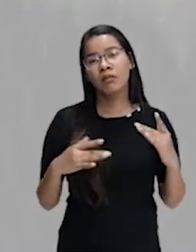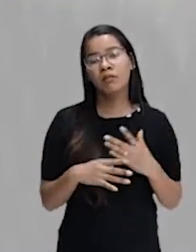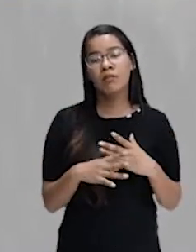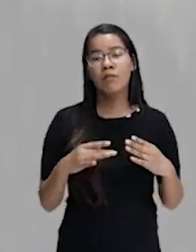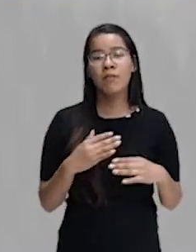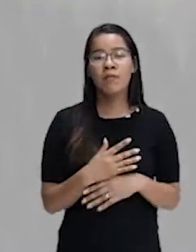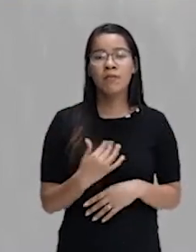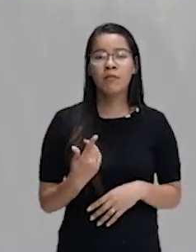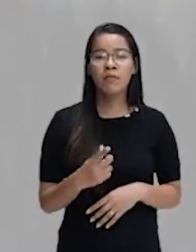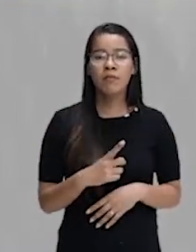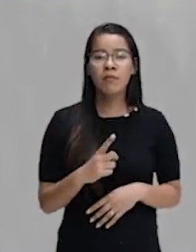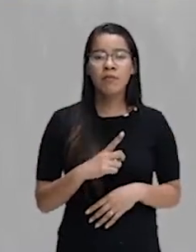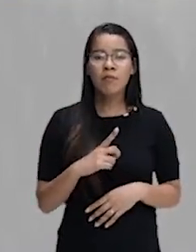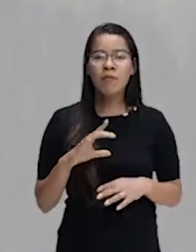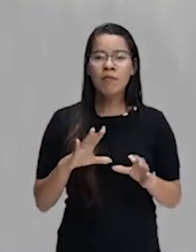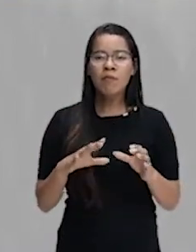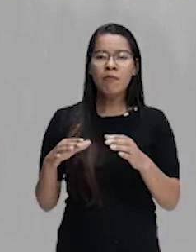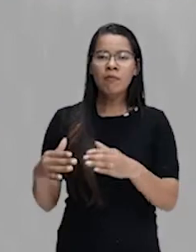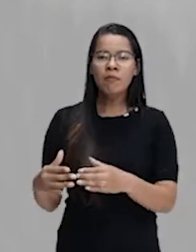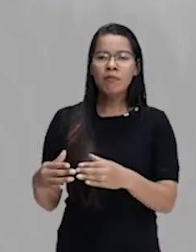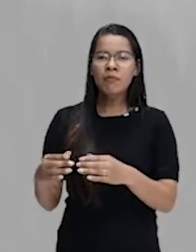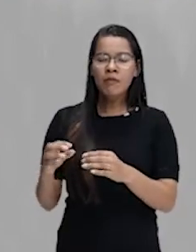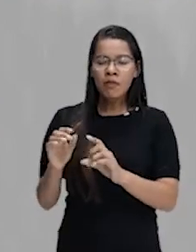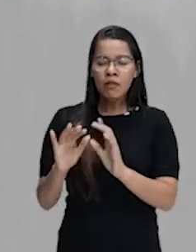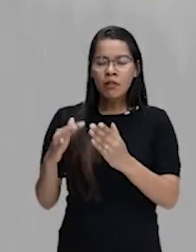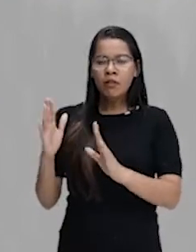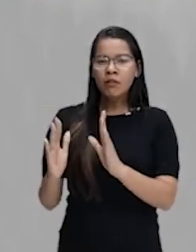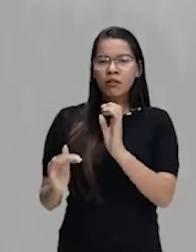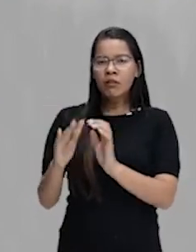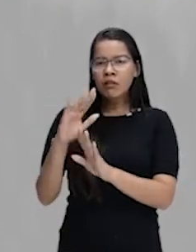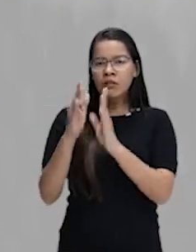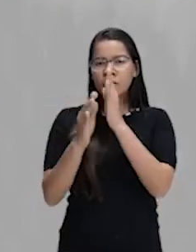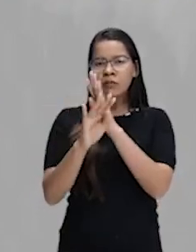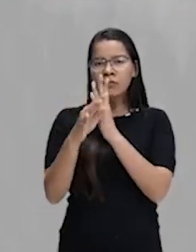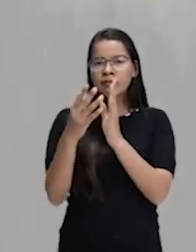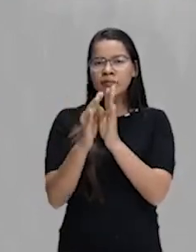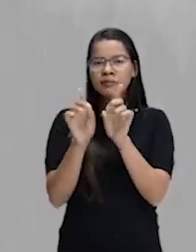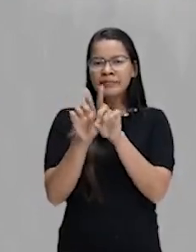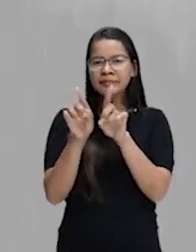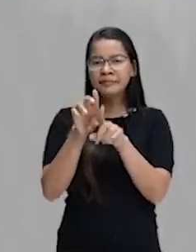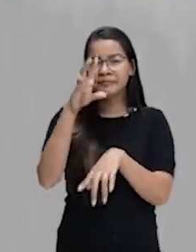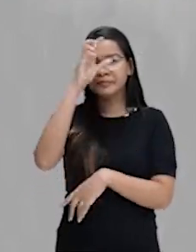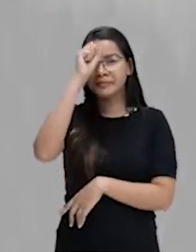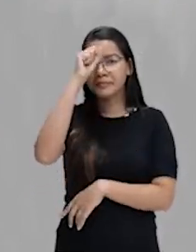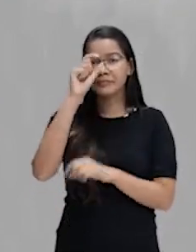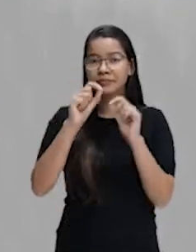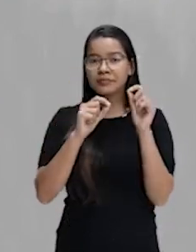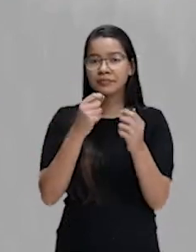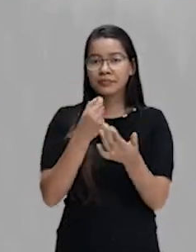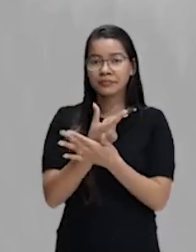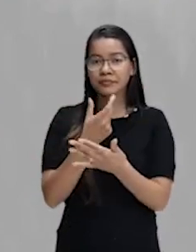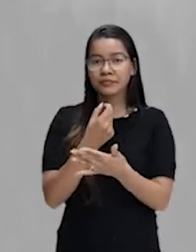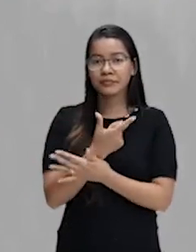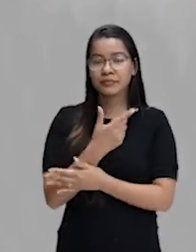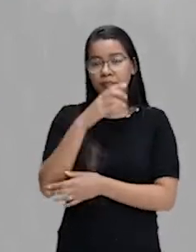corporações de ofícios artesanais, com seus mestres, aprendizes, os aprendizes que